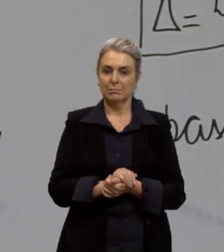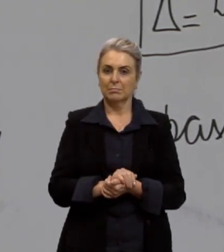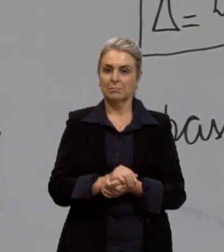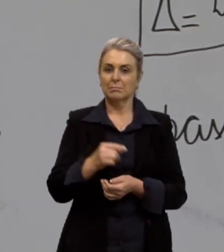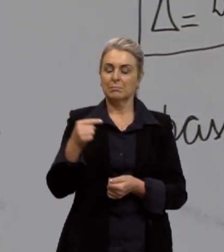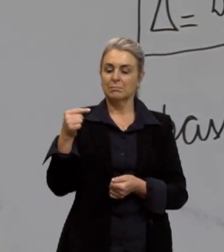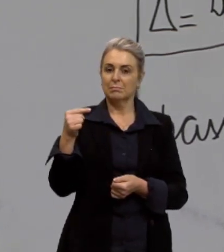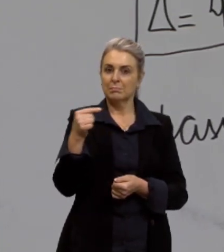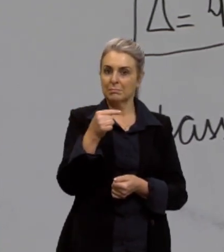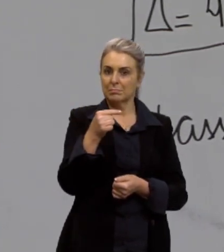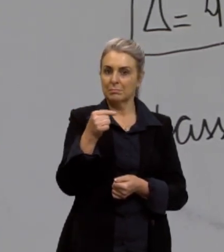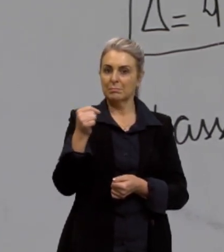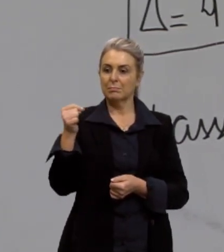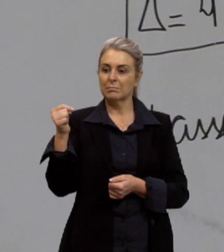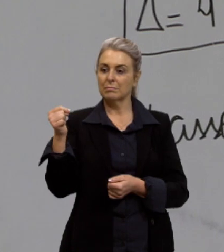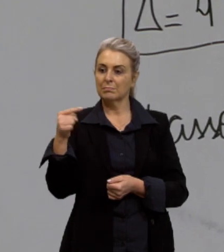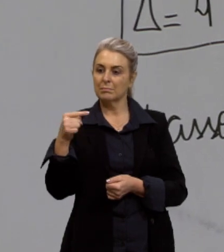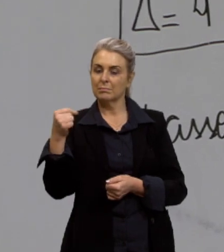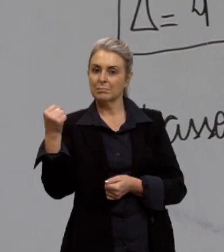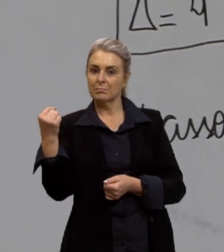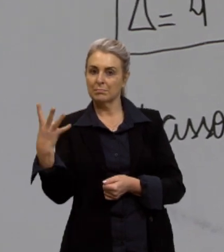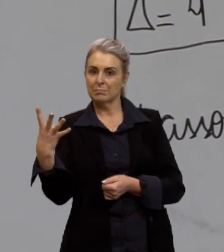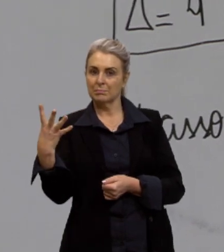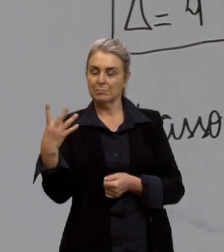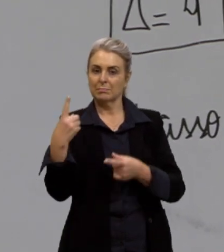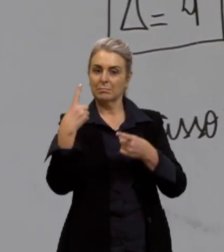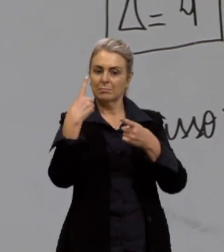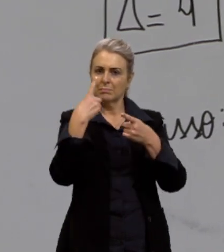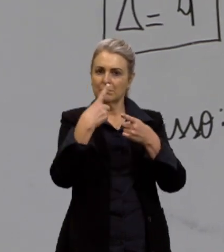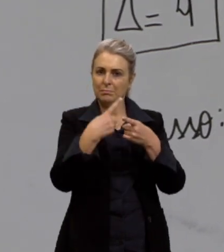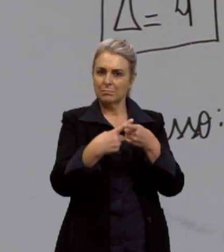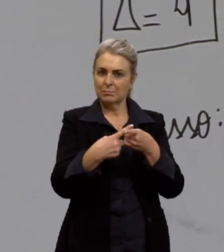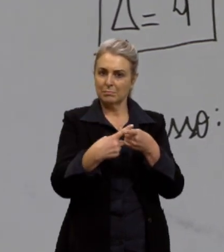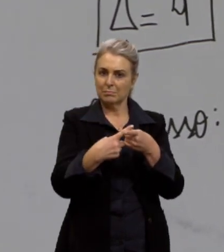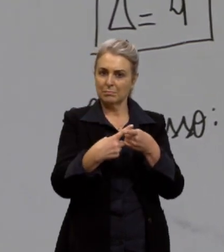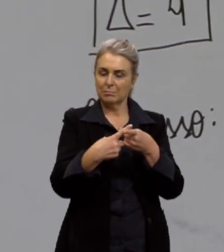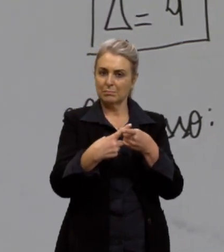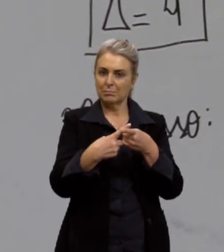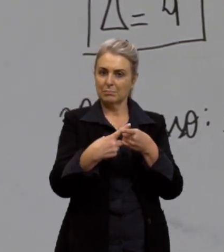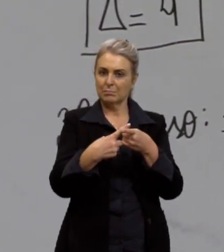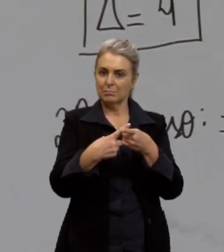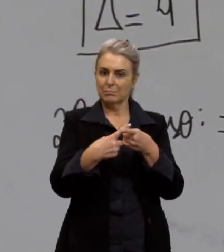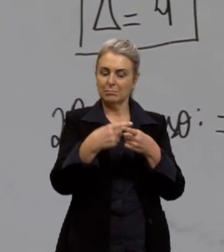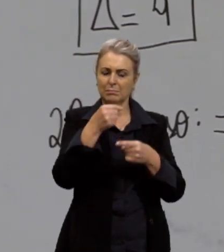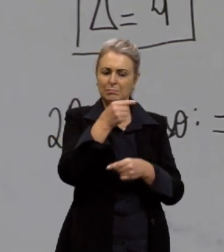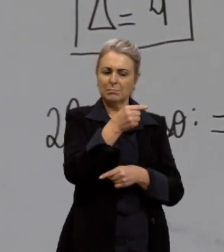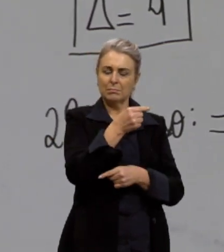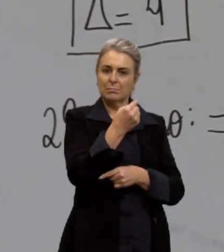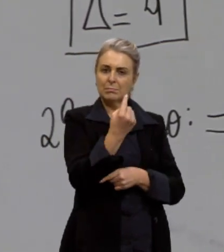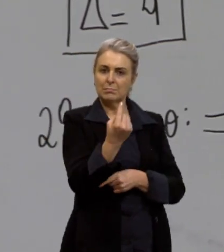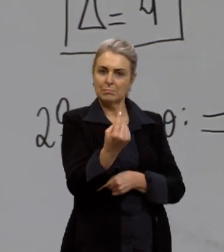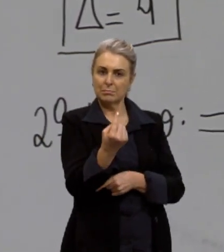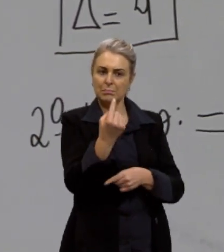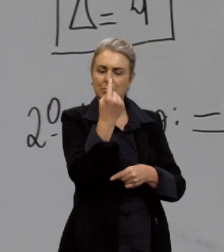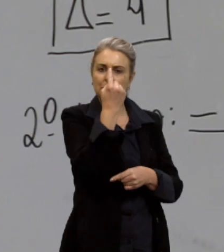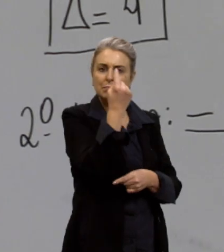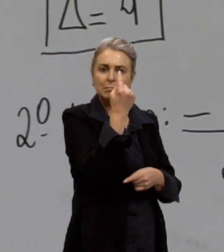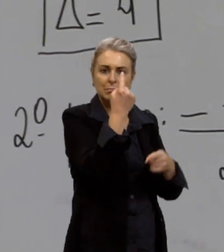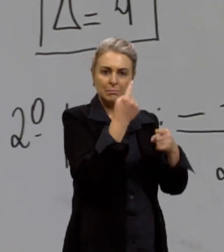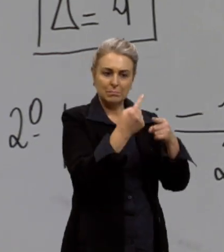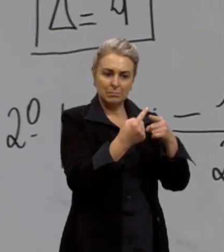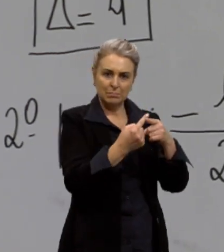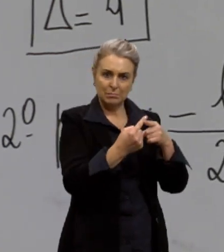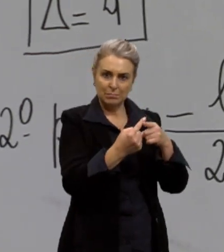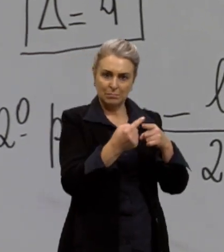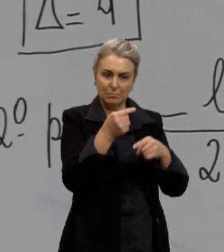Menos menos 4, ou seja, multiplicar. Quanto que tem aqui na frente? O menos 1. Então, uma vez, né? Então, menos